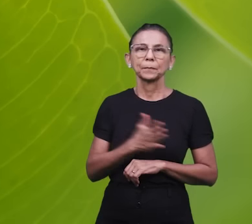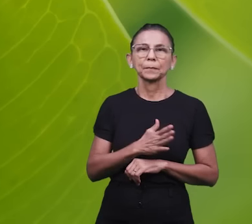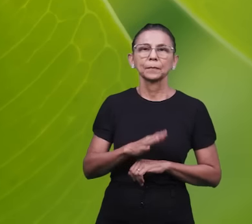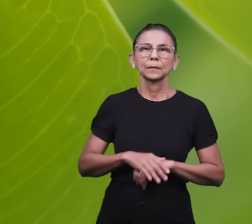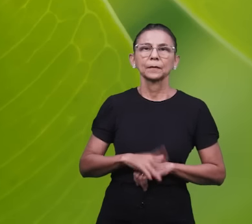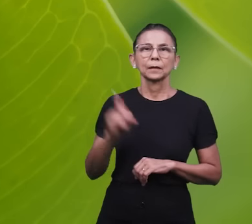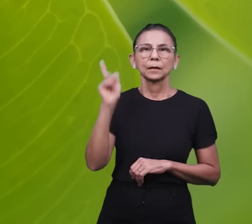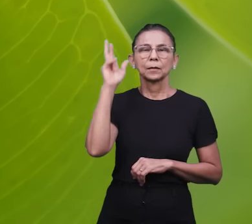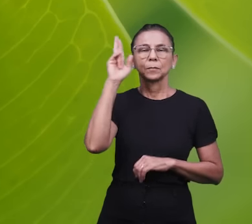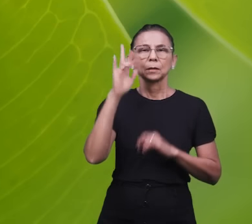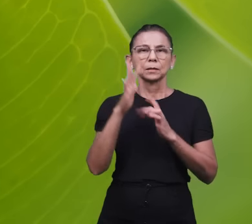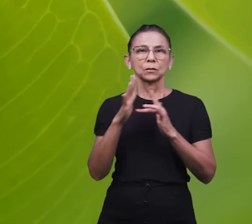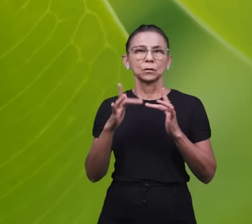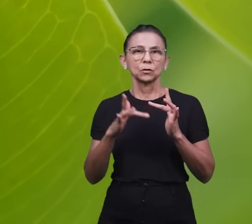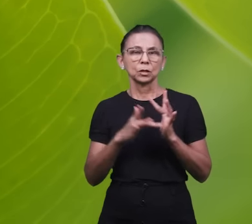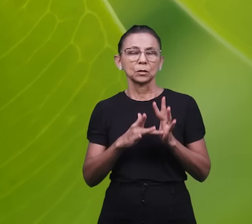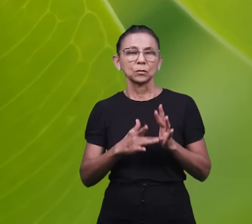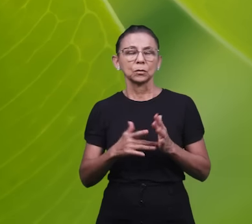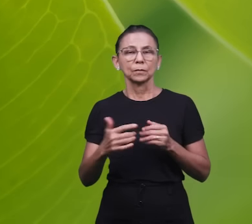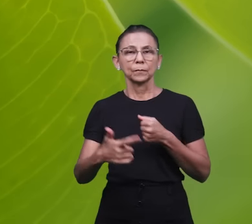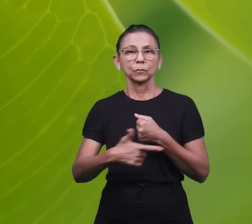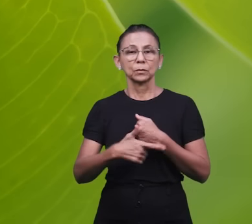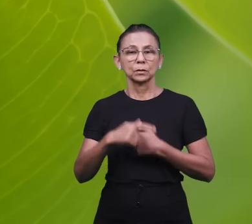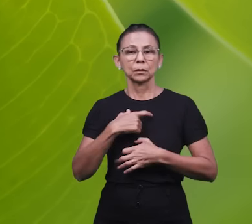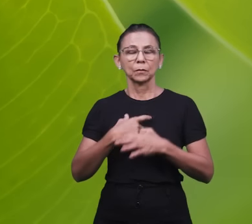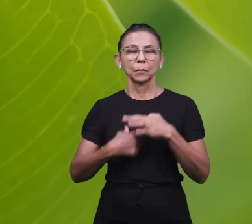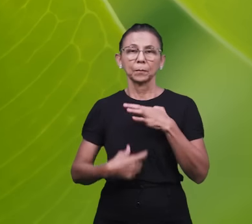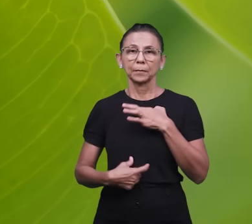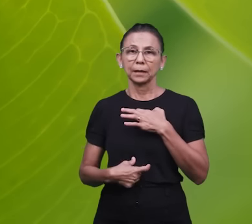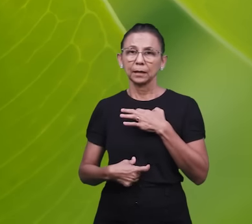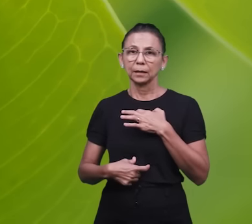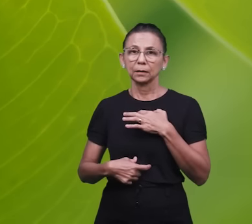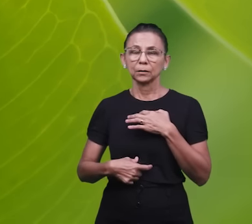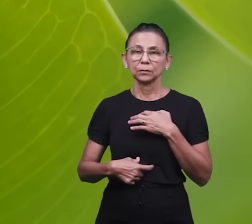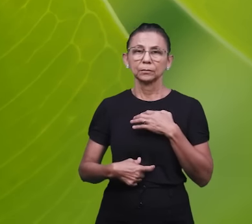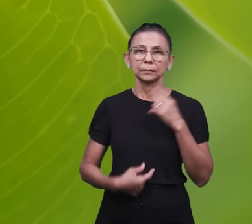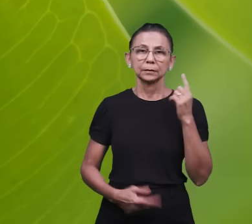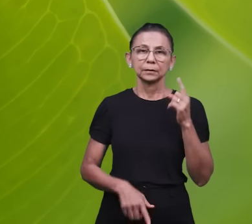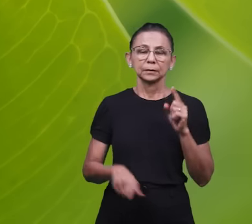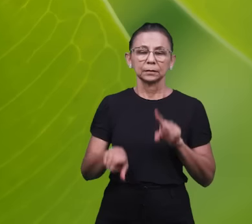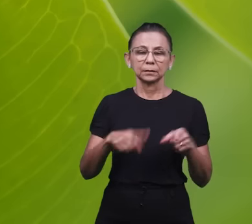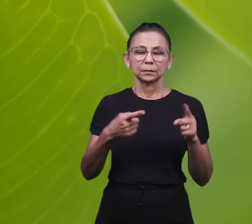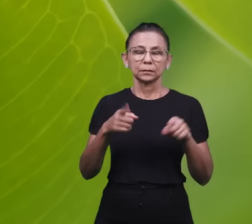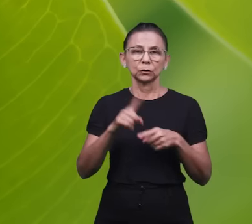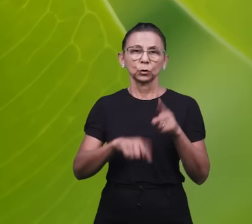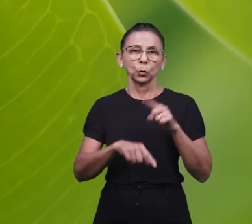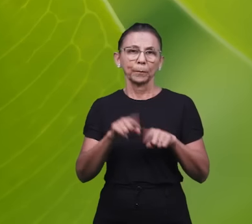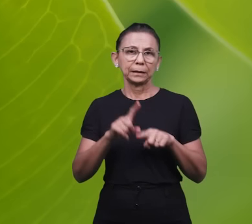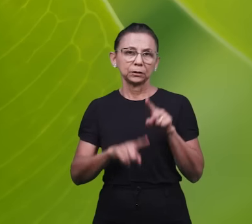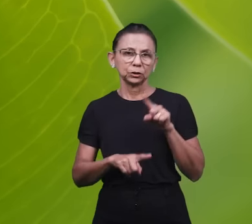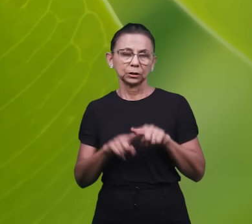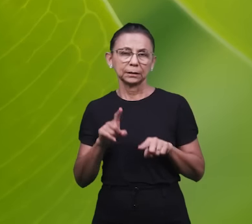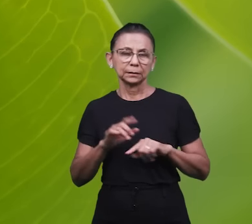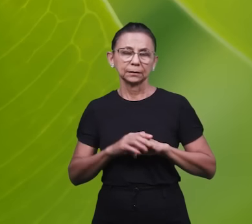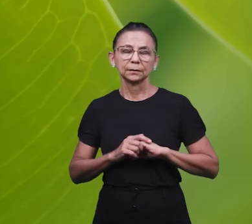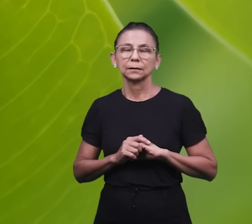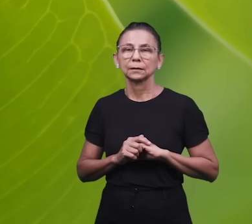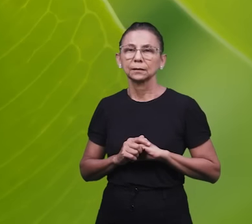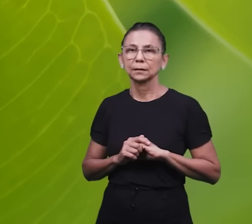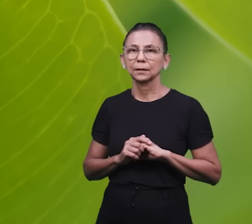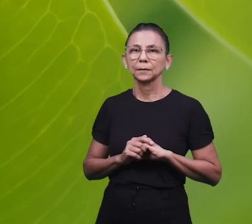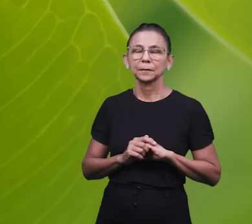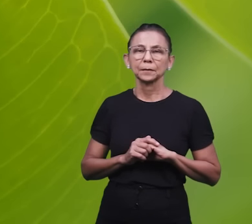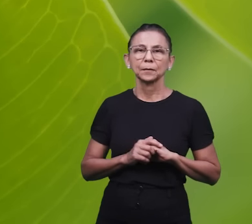meu nome é Saulo Gama sobre instrumentista da Igreja Cristã Maranata no bairro Conceição